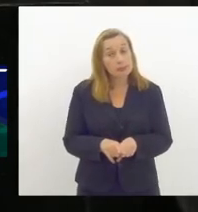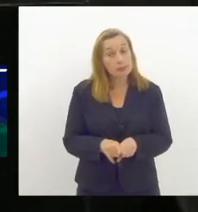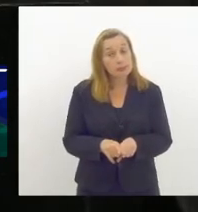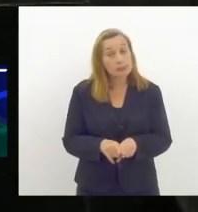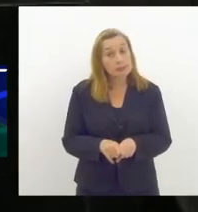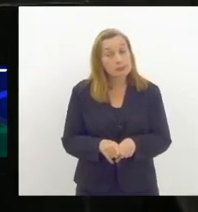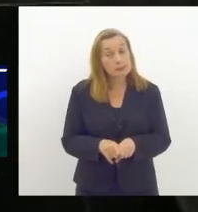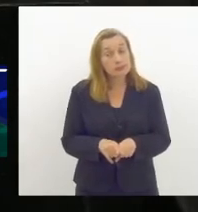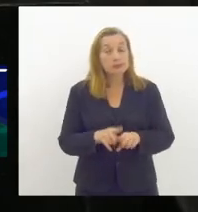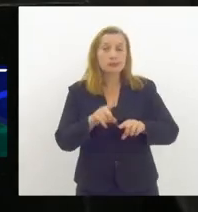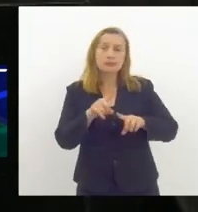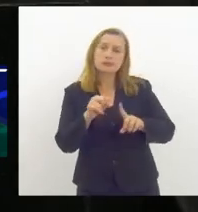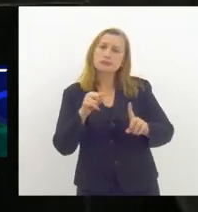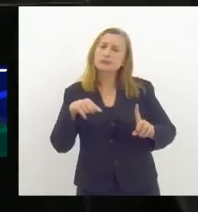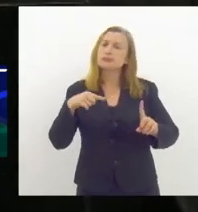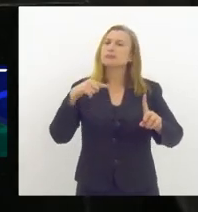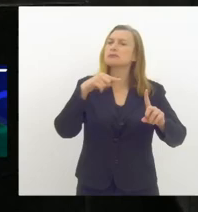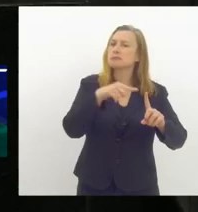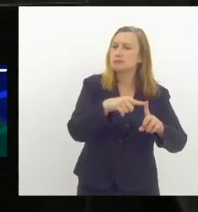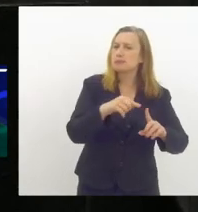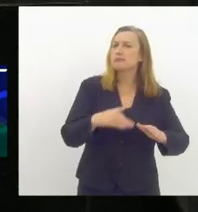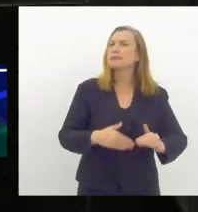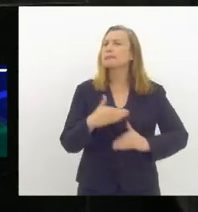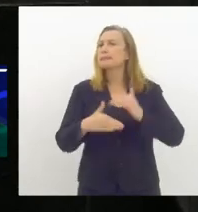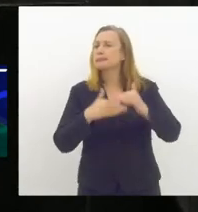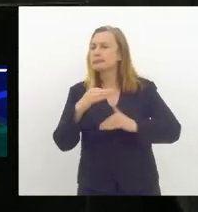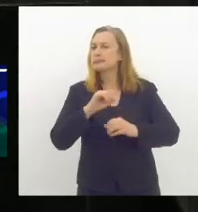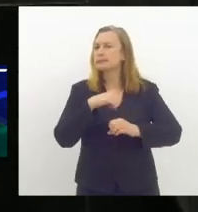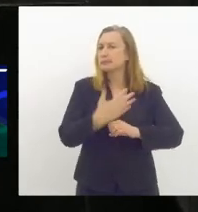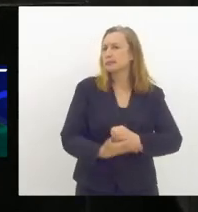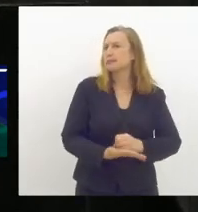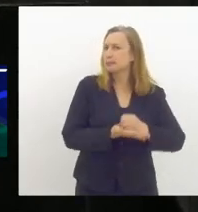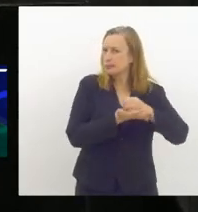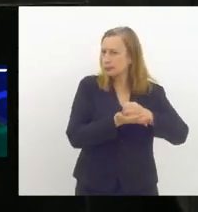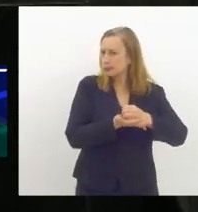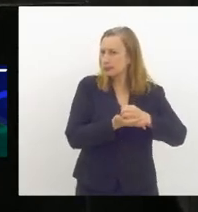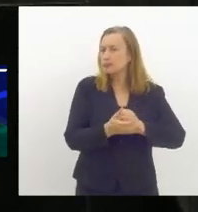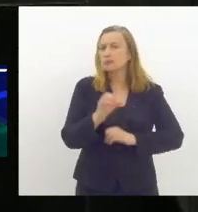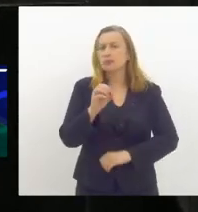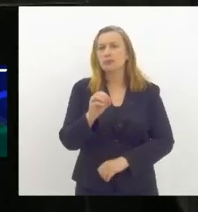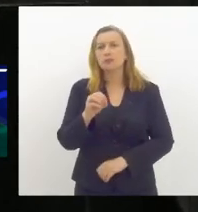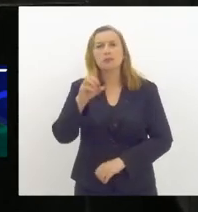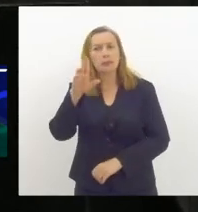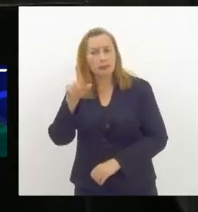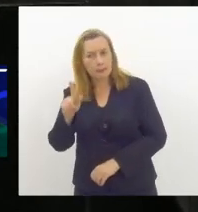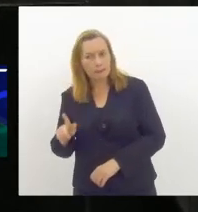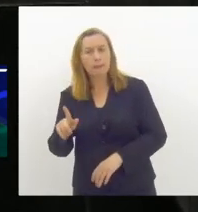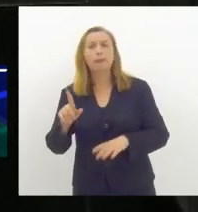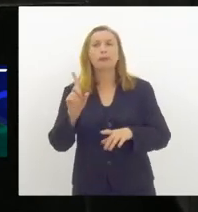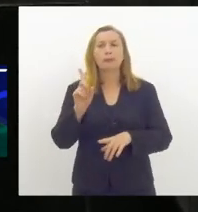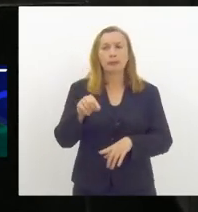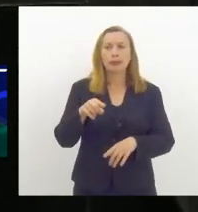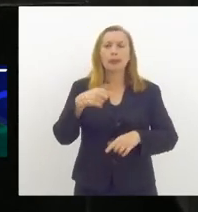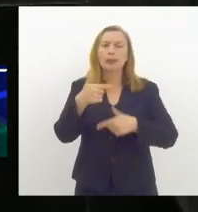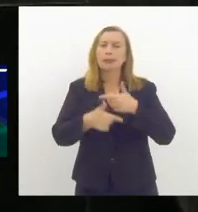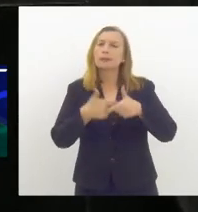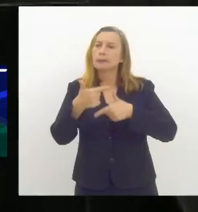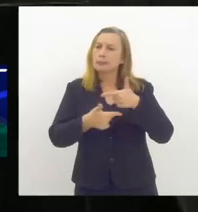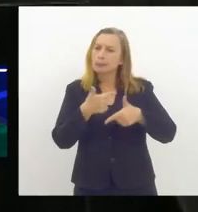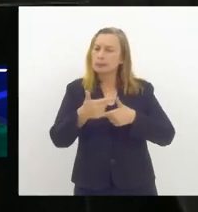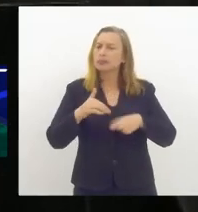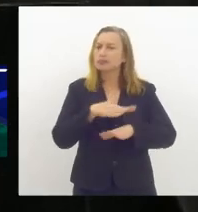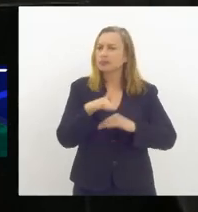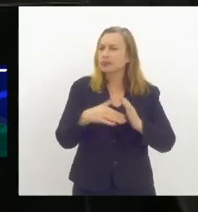certo nos objetivos de desenvolvimento sustentável da ONU e que é uma luta de todos